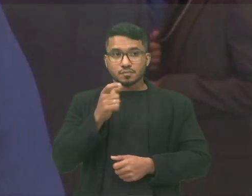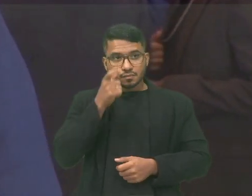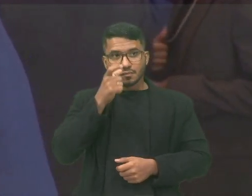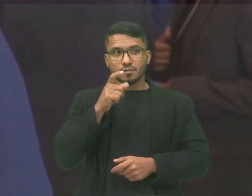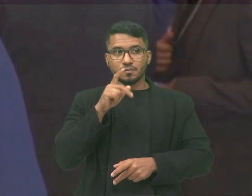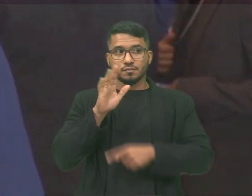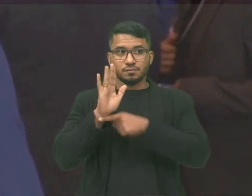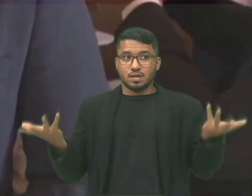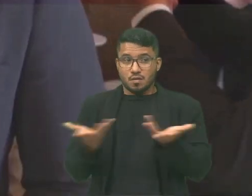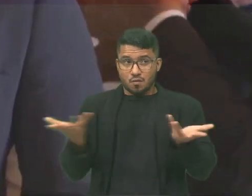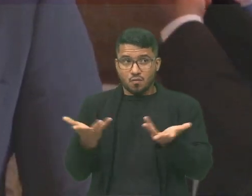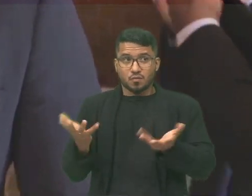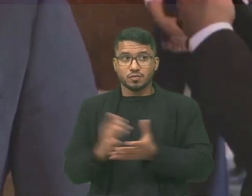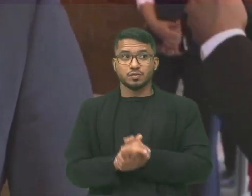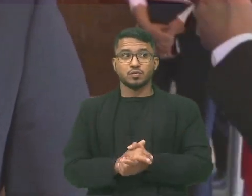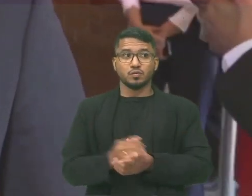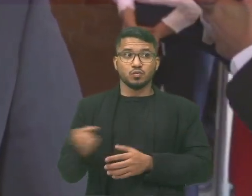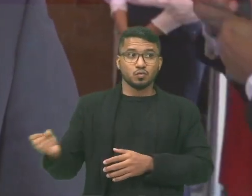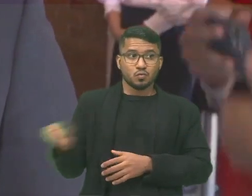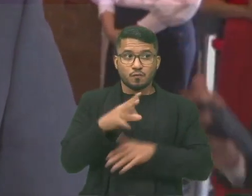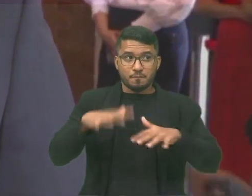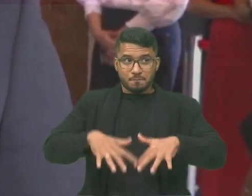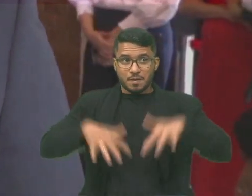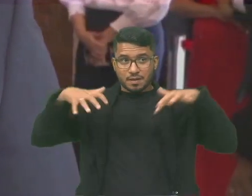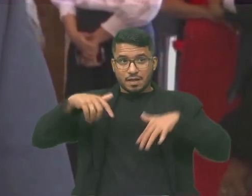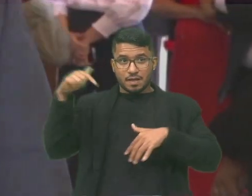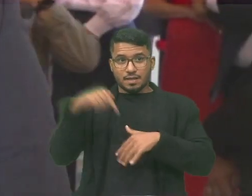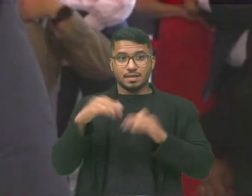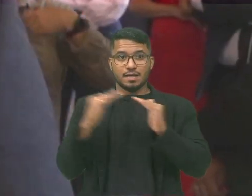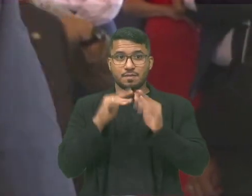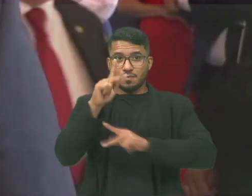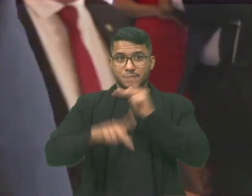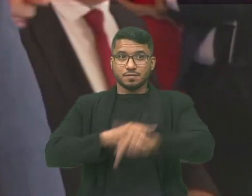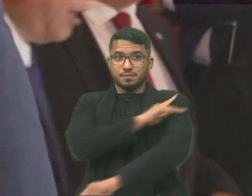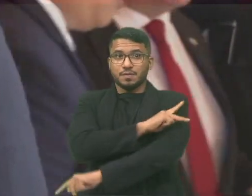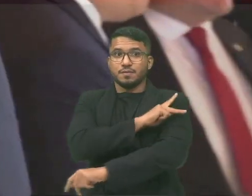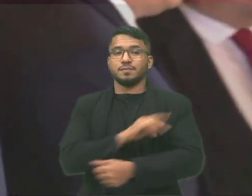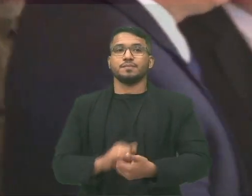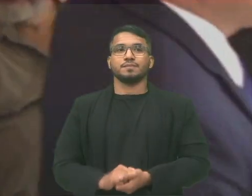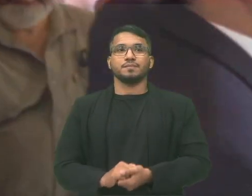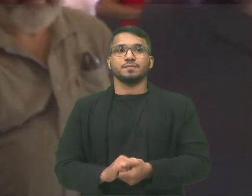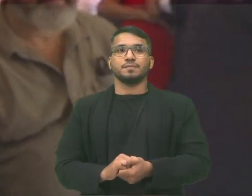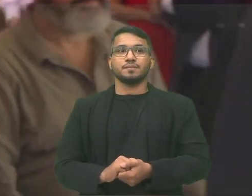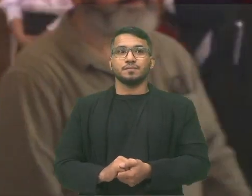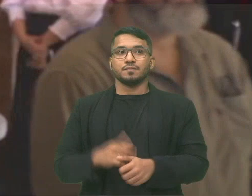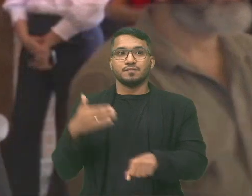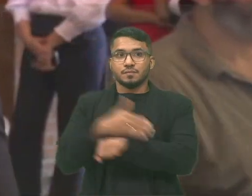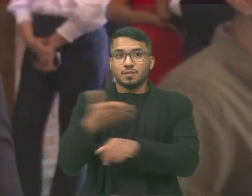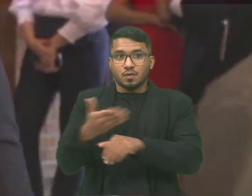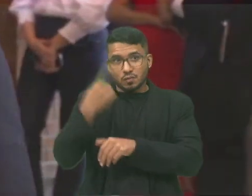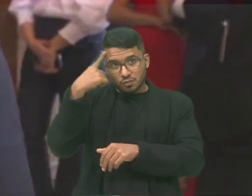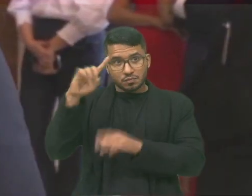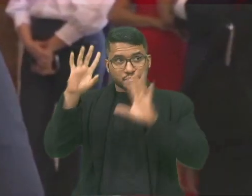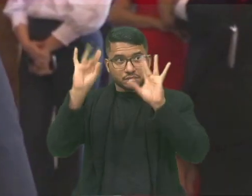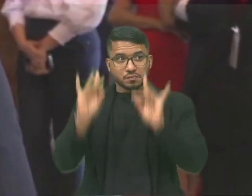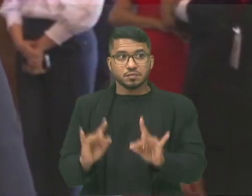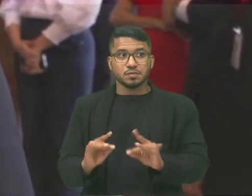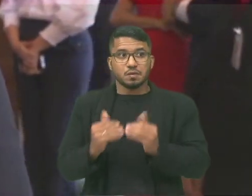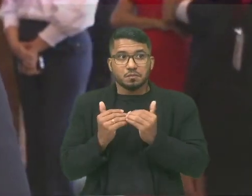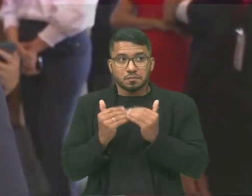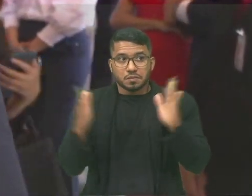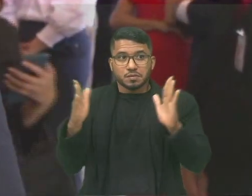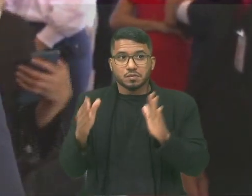interesse da população piauense. Novo plenário desta casa, a Casa do Povo do Piauí, participando agora deste momento de solenidade,